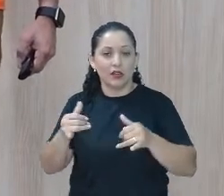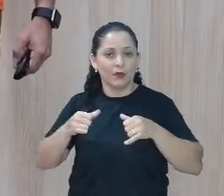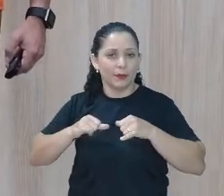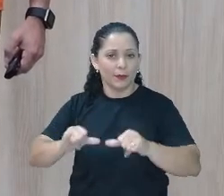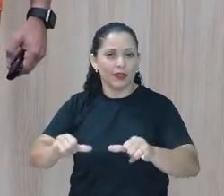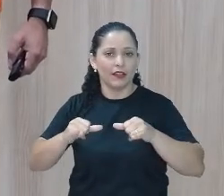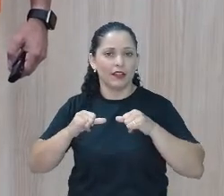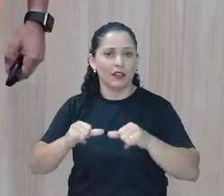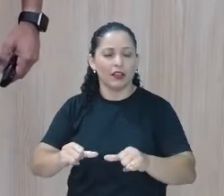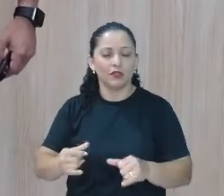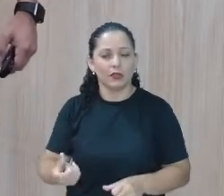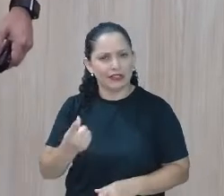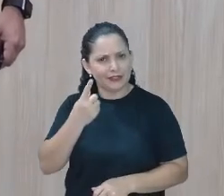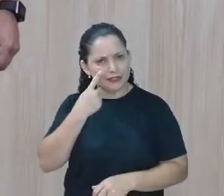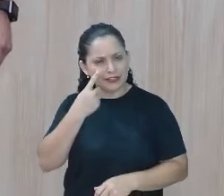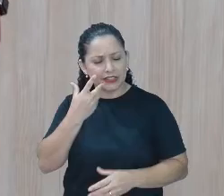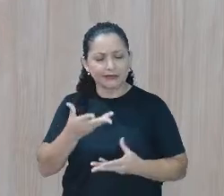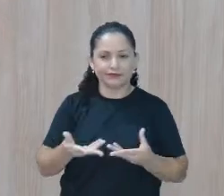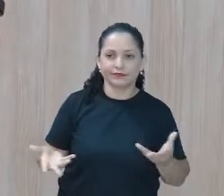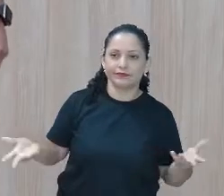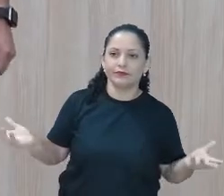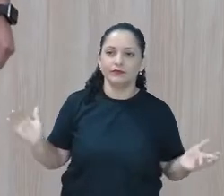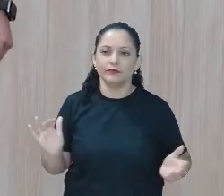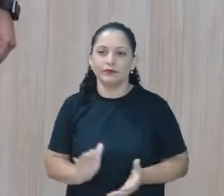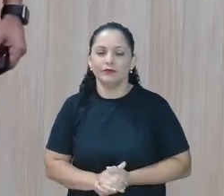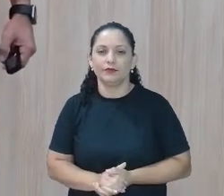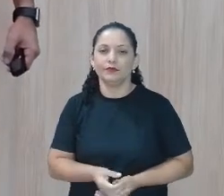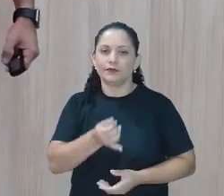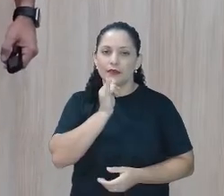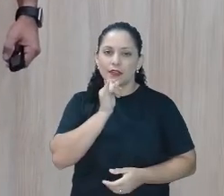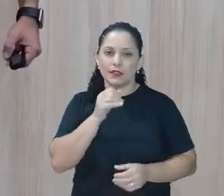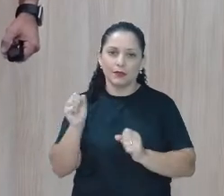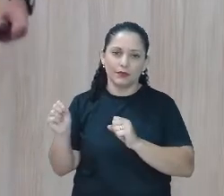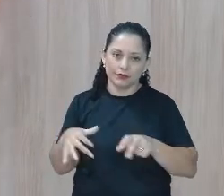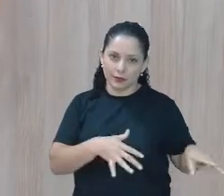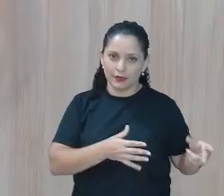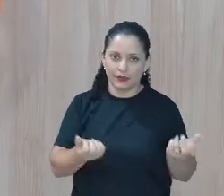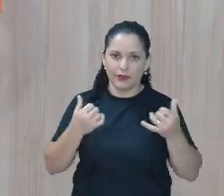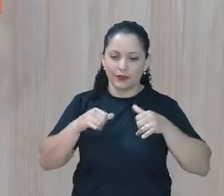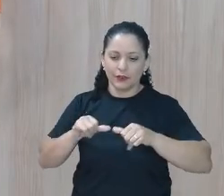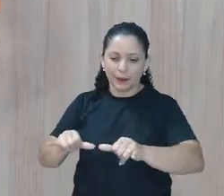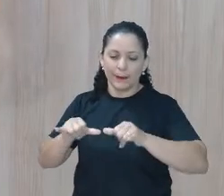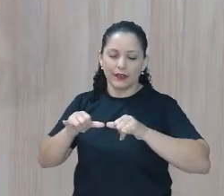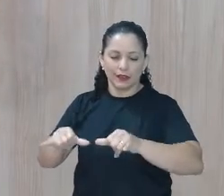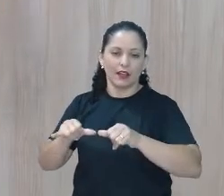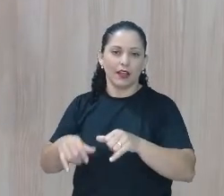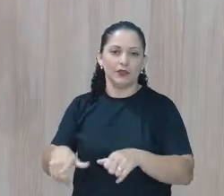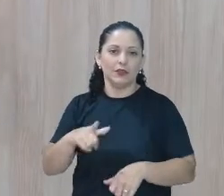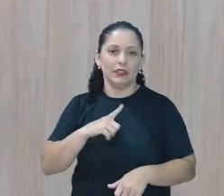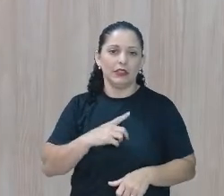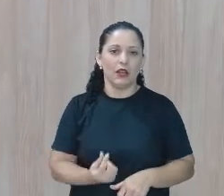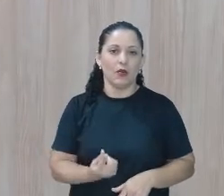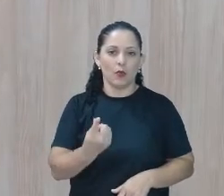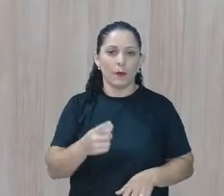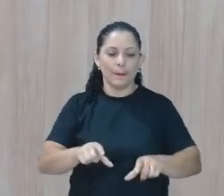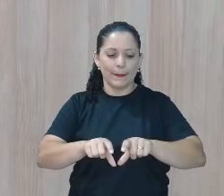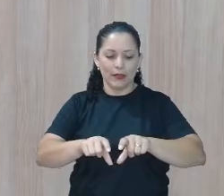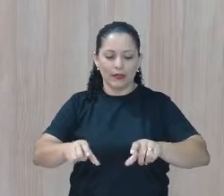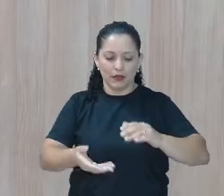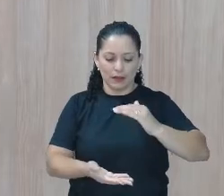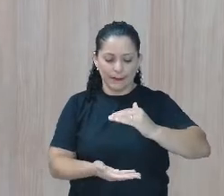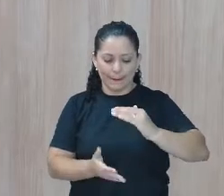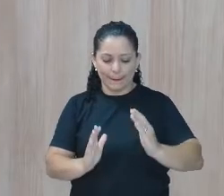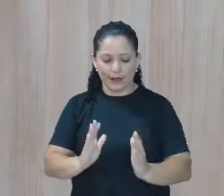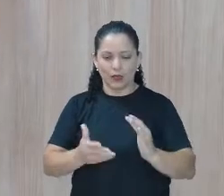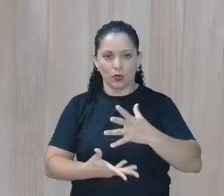exemplo, e aí você vai ver, nesse final de semana eu fui no supermercado e tinha assim, tinha um pacote de